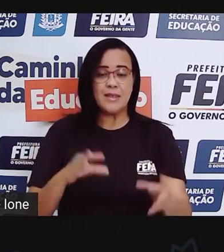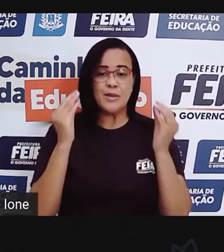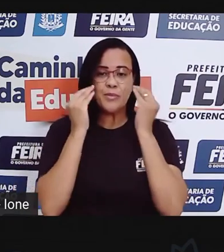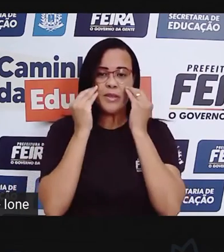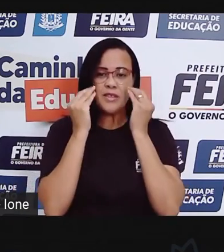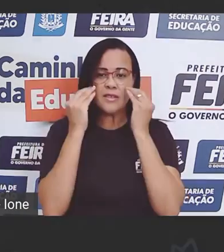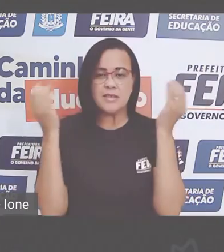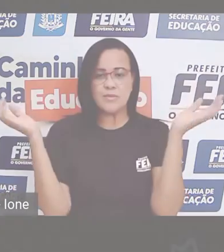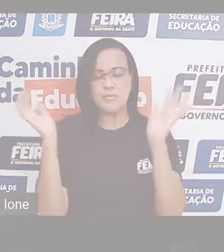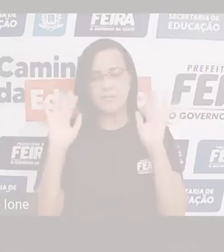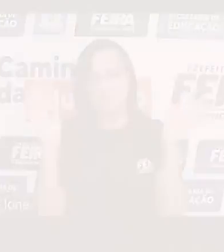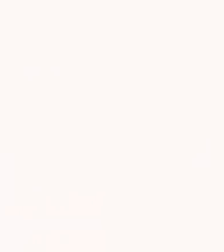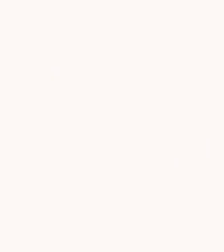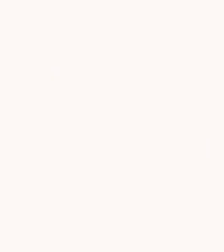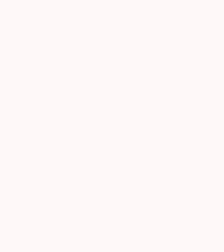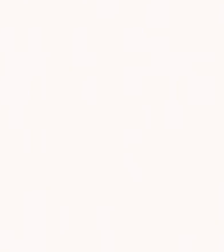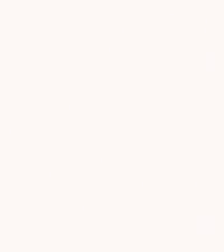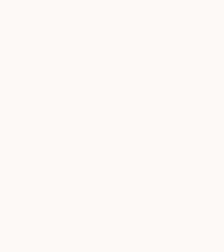mais. Tchau, tchau.